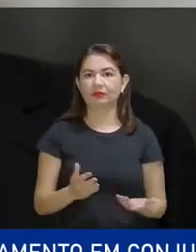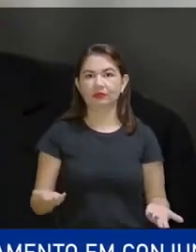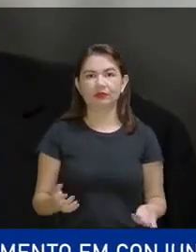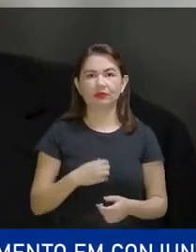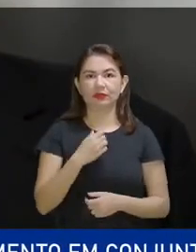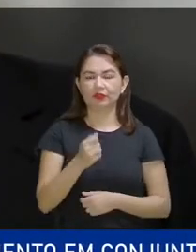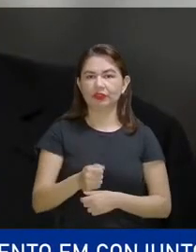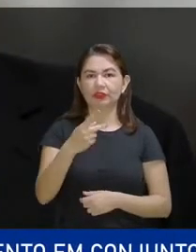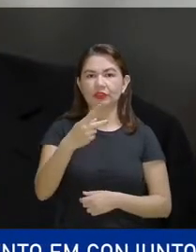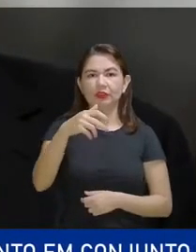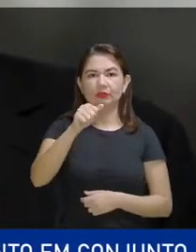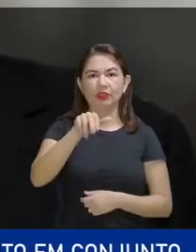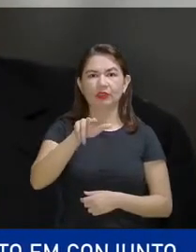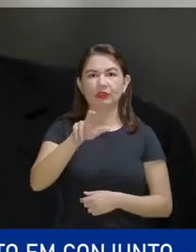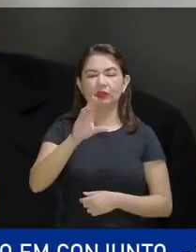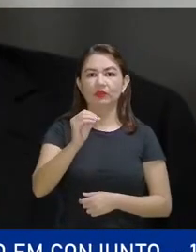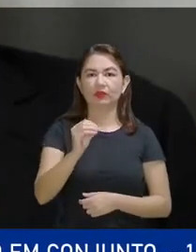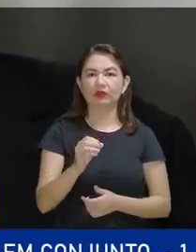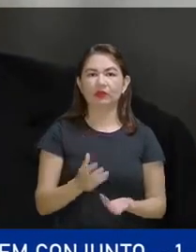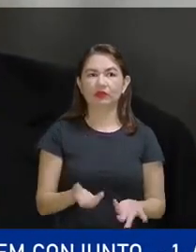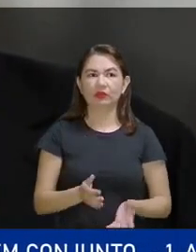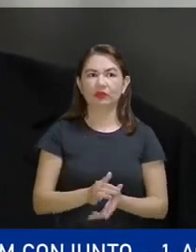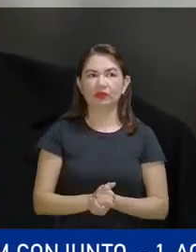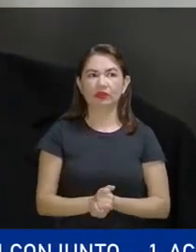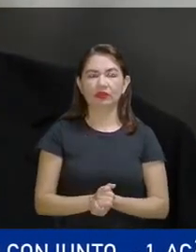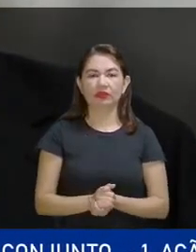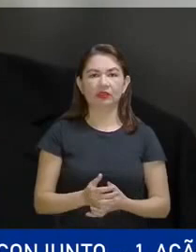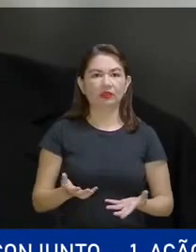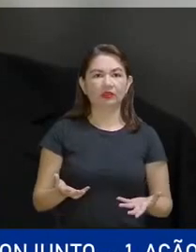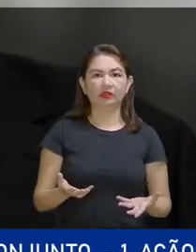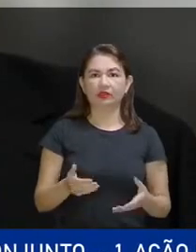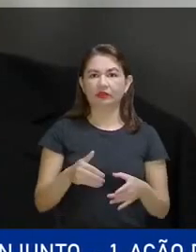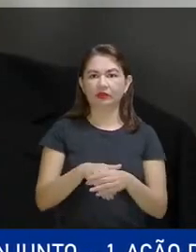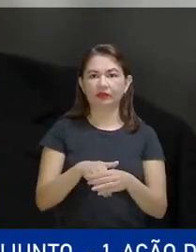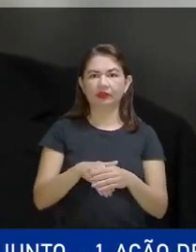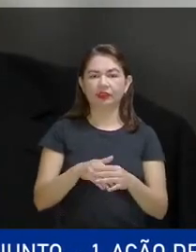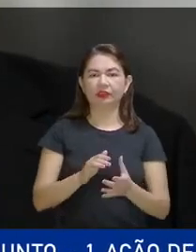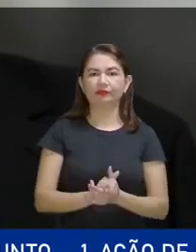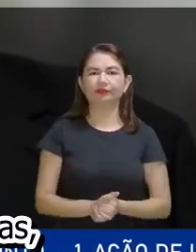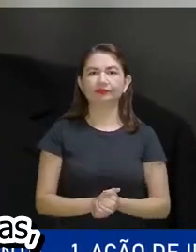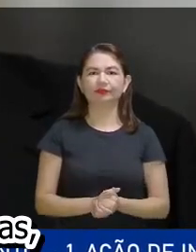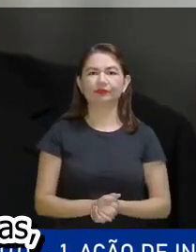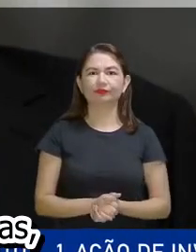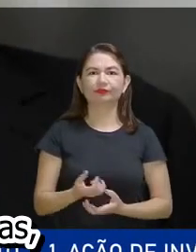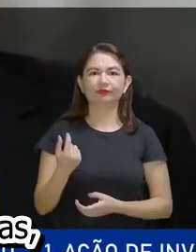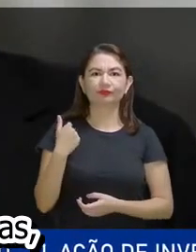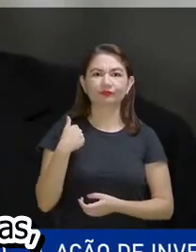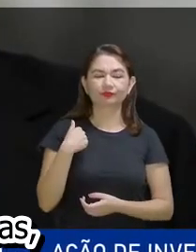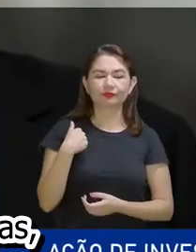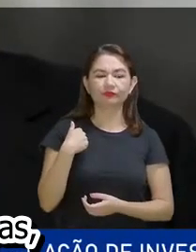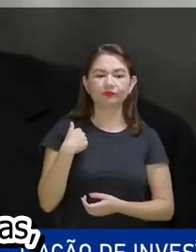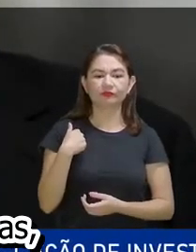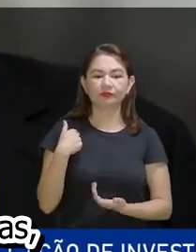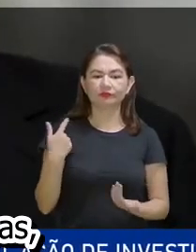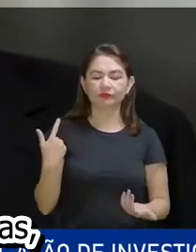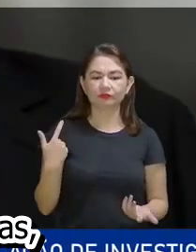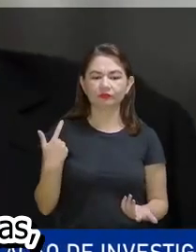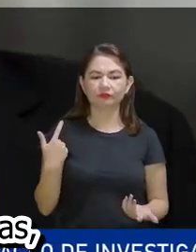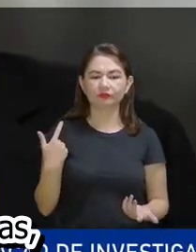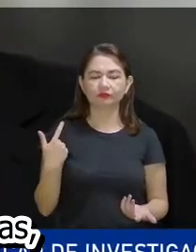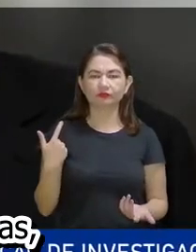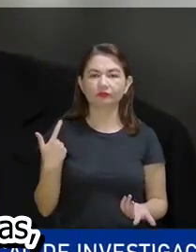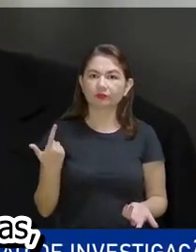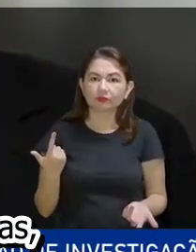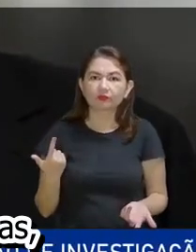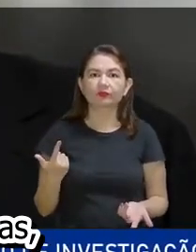estou concorrendo, tá, com Vossa Excelência num pleito eleitoral. E eu, de má fé,